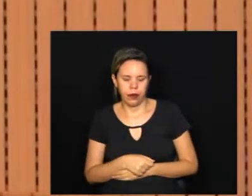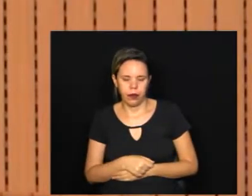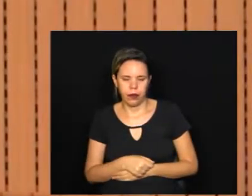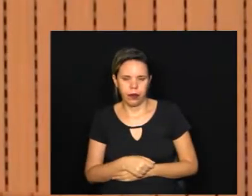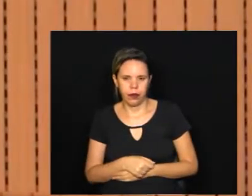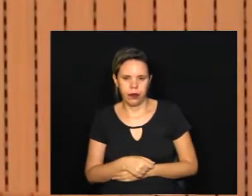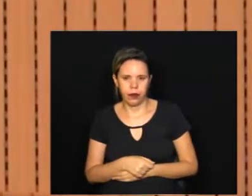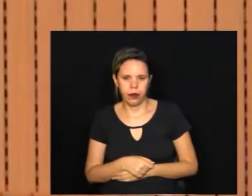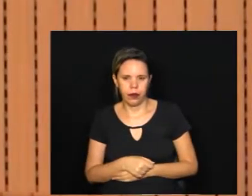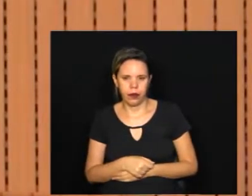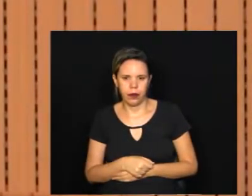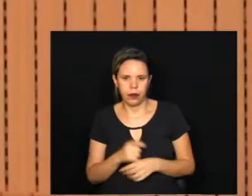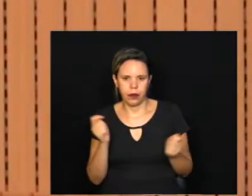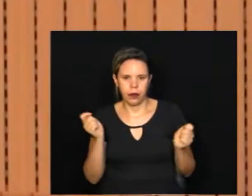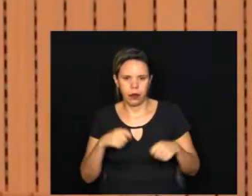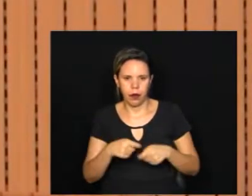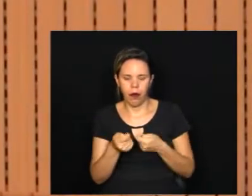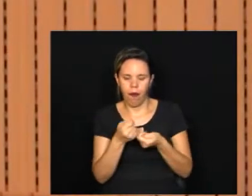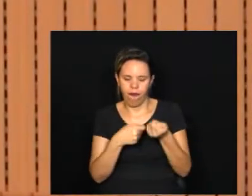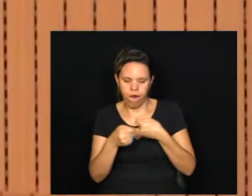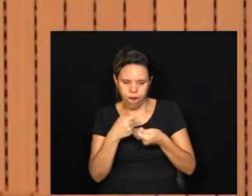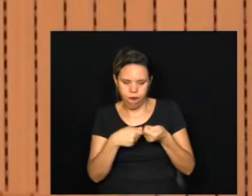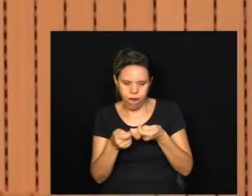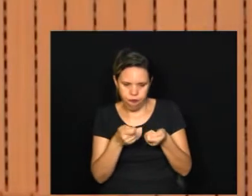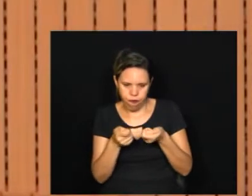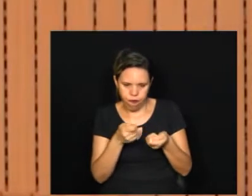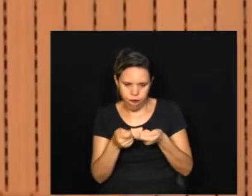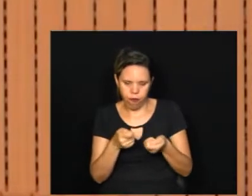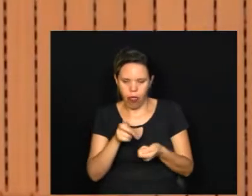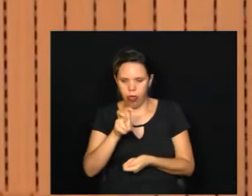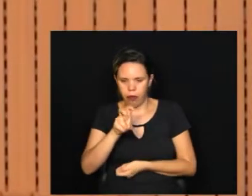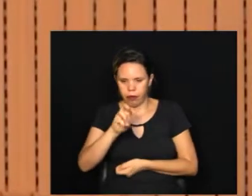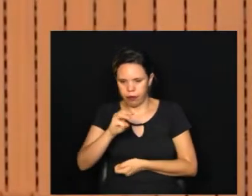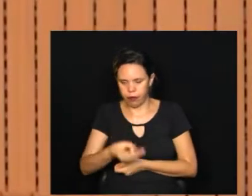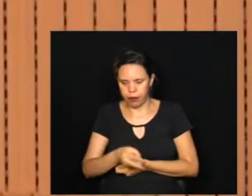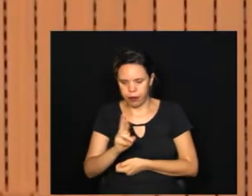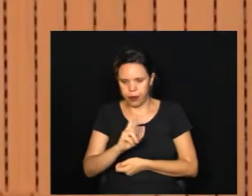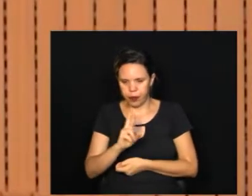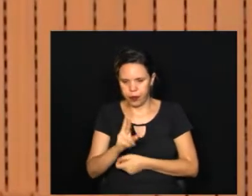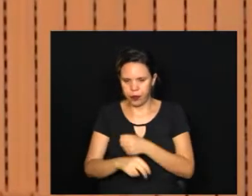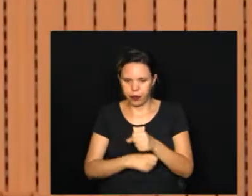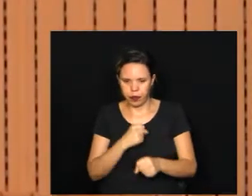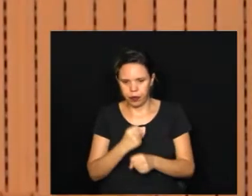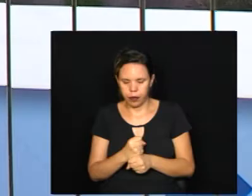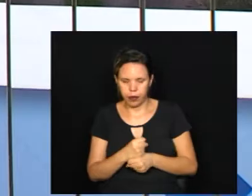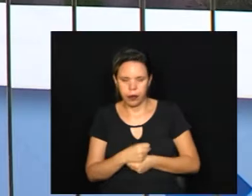uma possível economia de até R$5 milhões anuais.